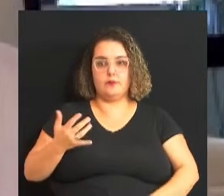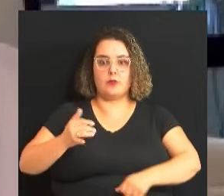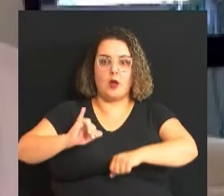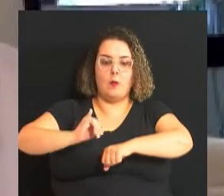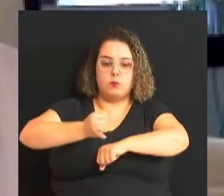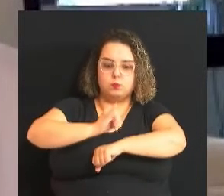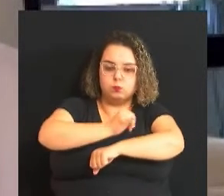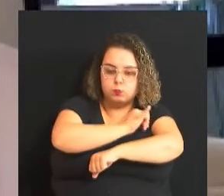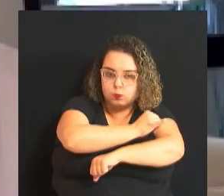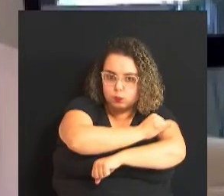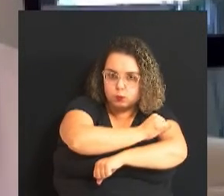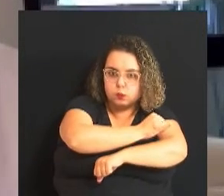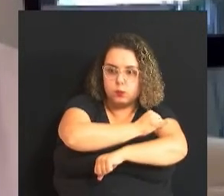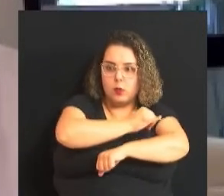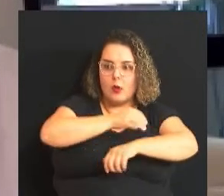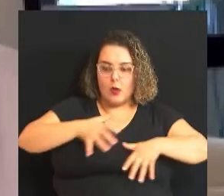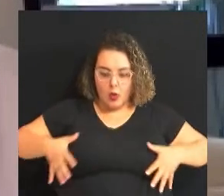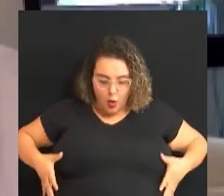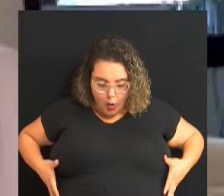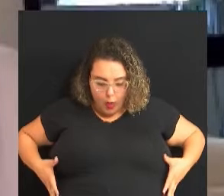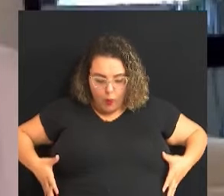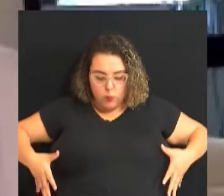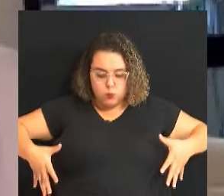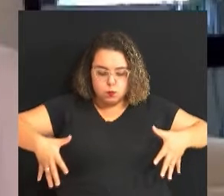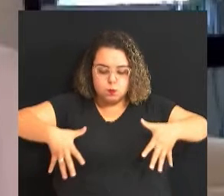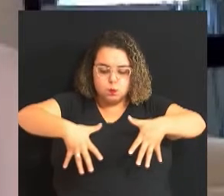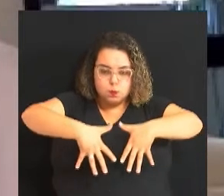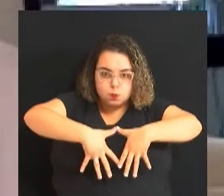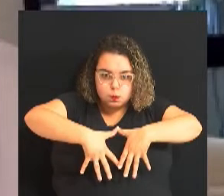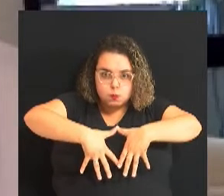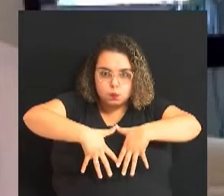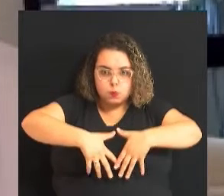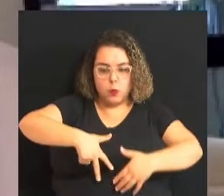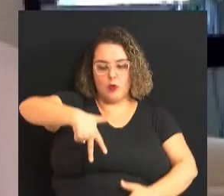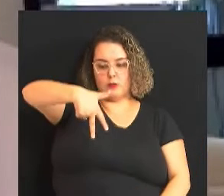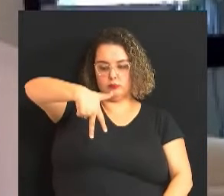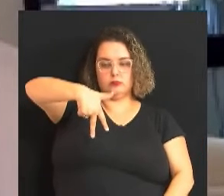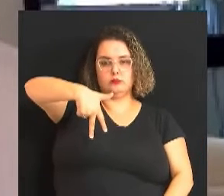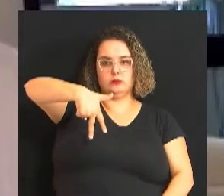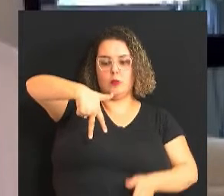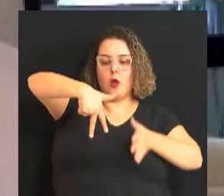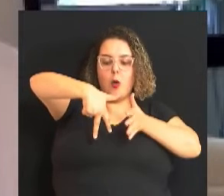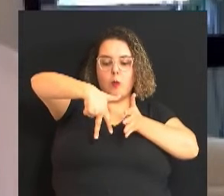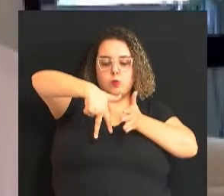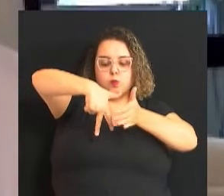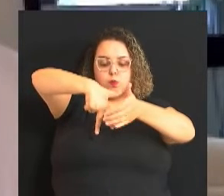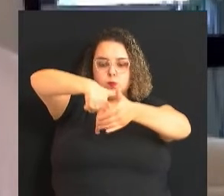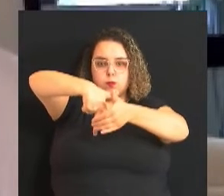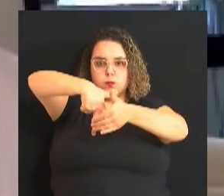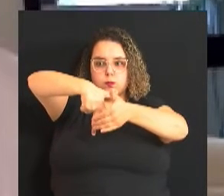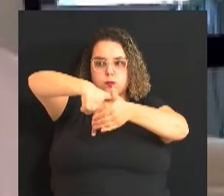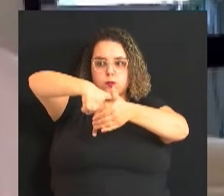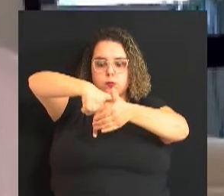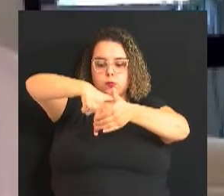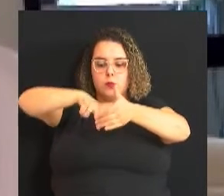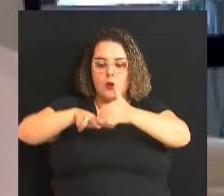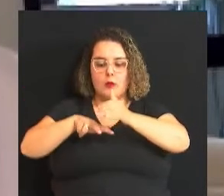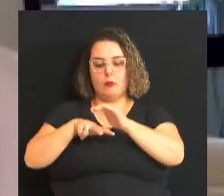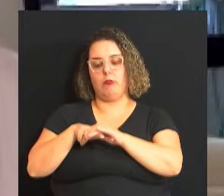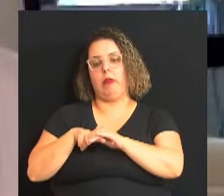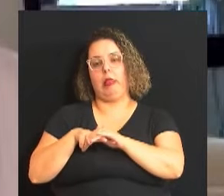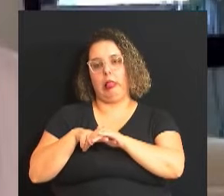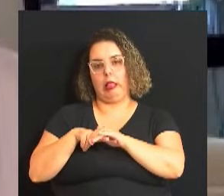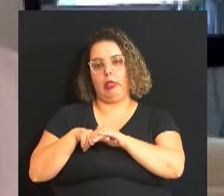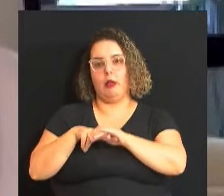tem um abdômen globoso. Se você estiver de pé, o seu abdômen vai ter uma forma. Se você estiver deitado, o